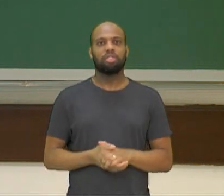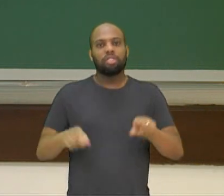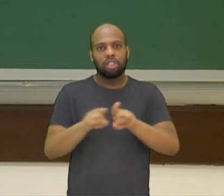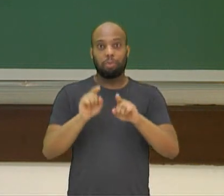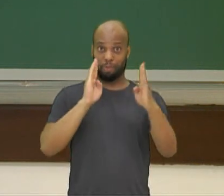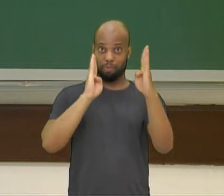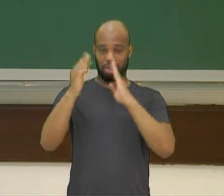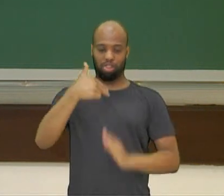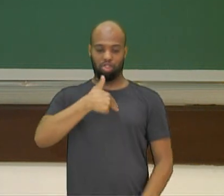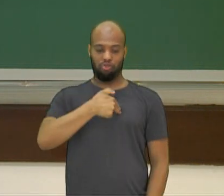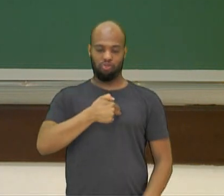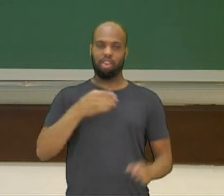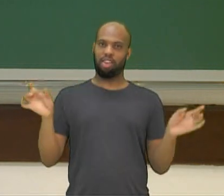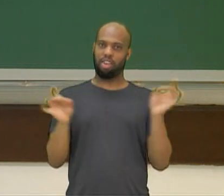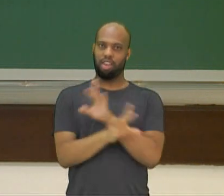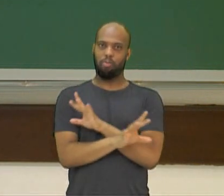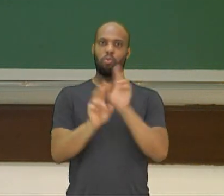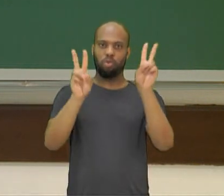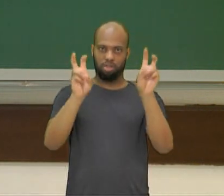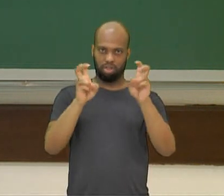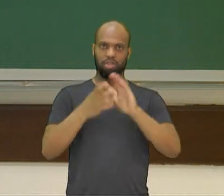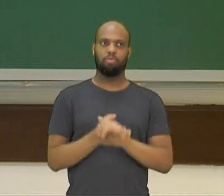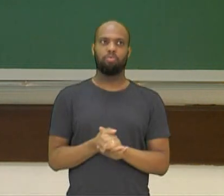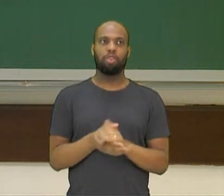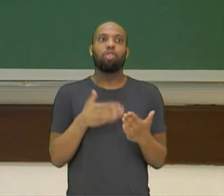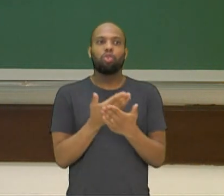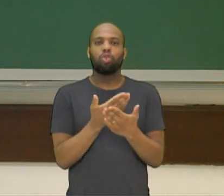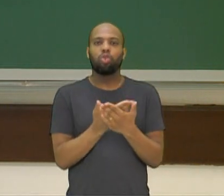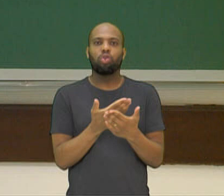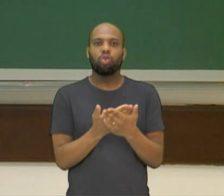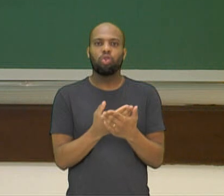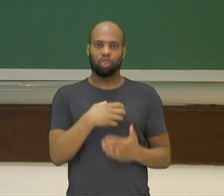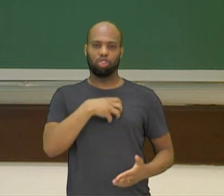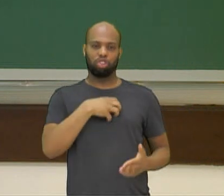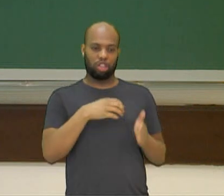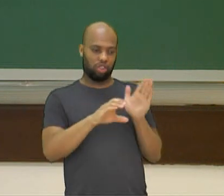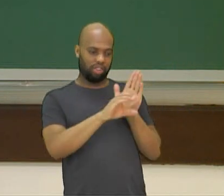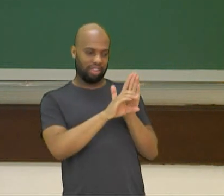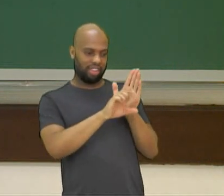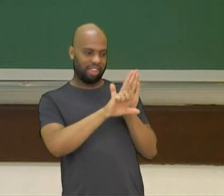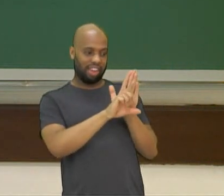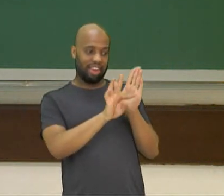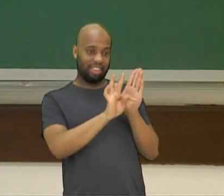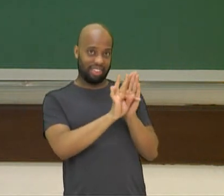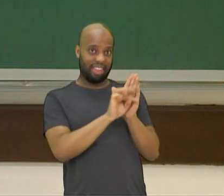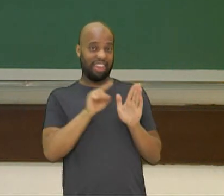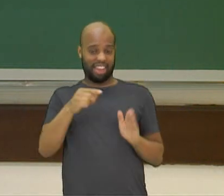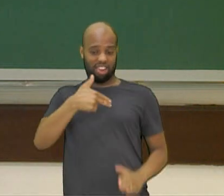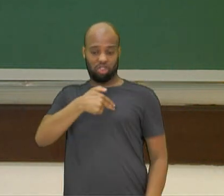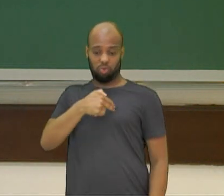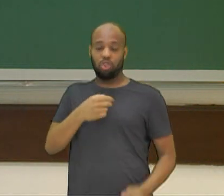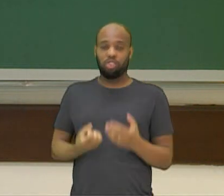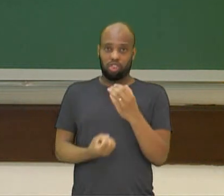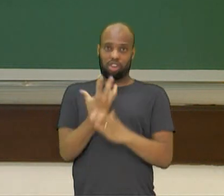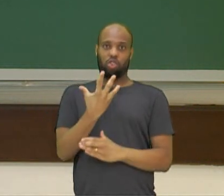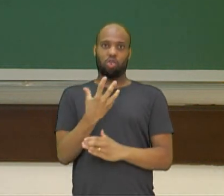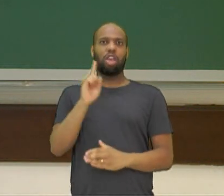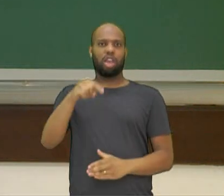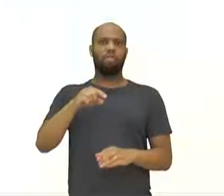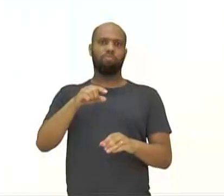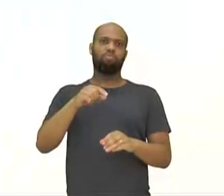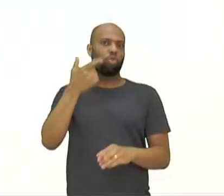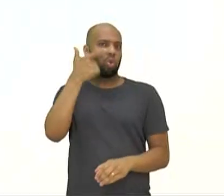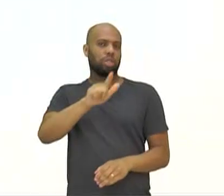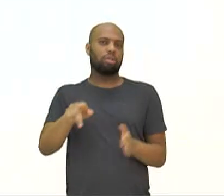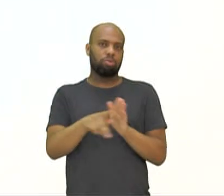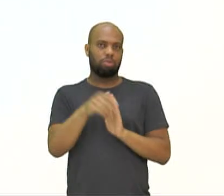era Vargas, então a gente viu, né, Getúlio Vargas nos relegou à CLT como grande conquista dos trabalhadores brasileiros, que a partir